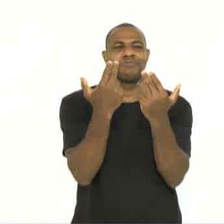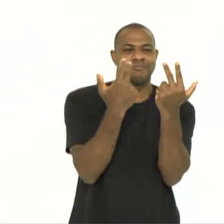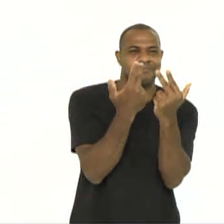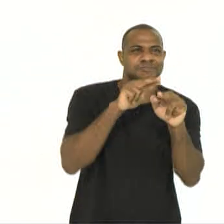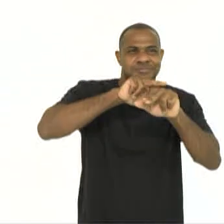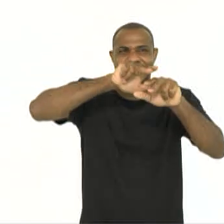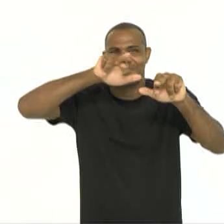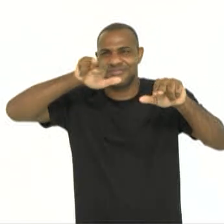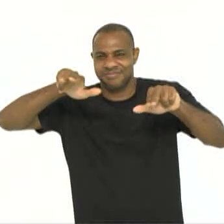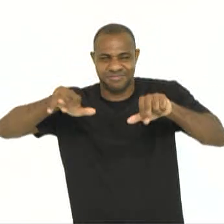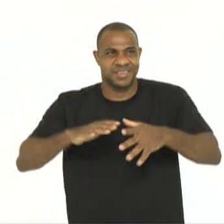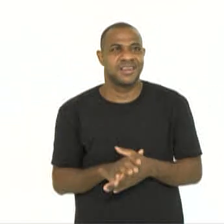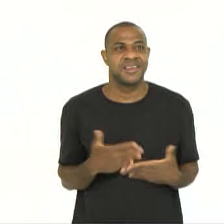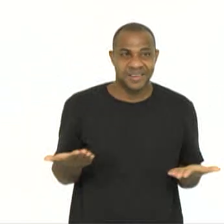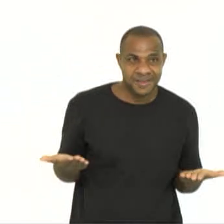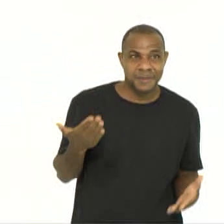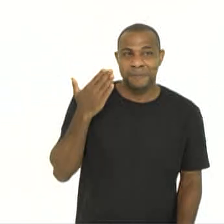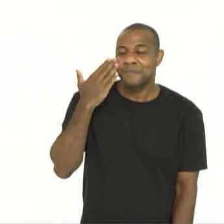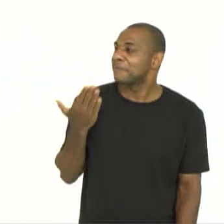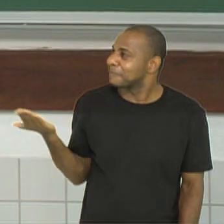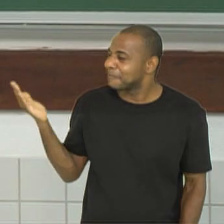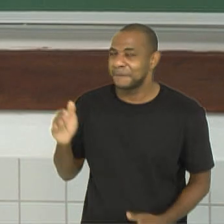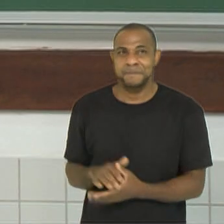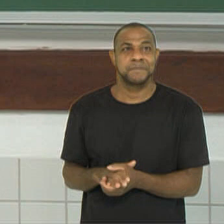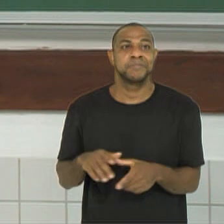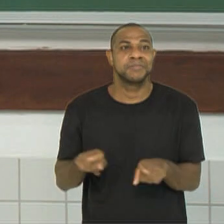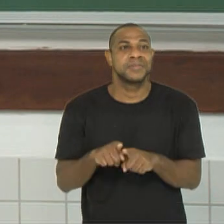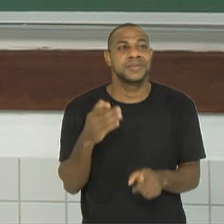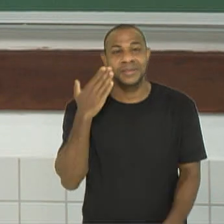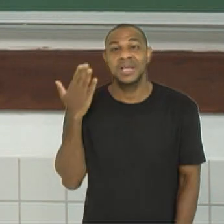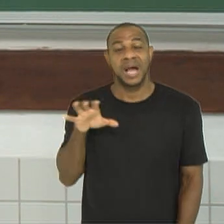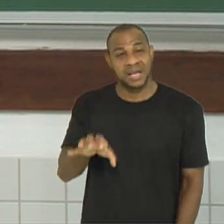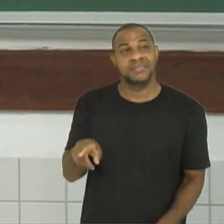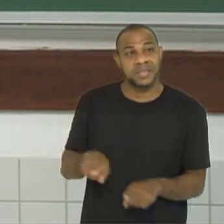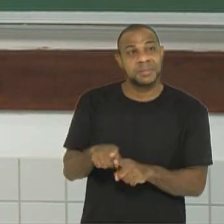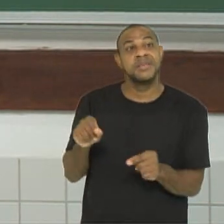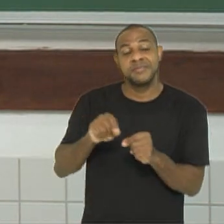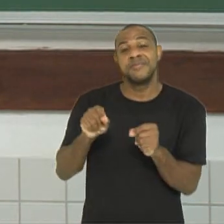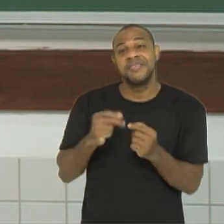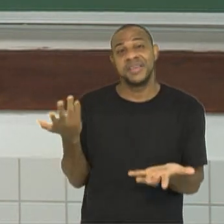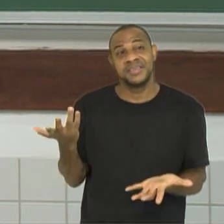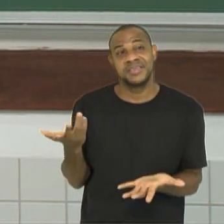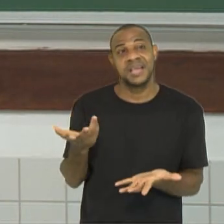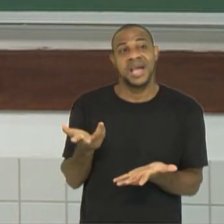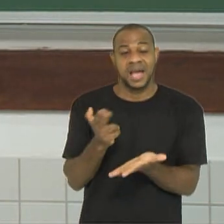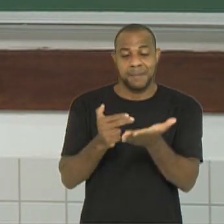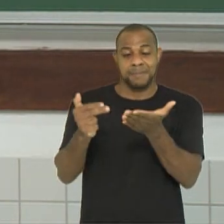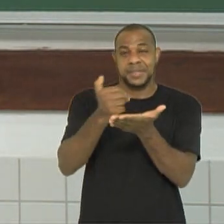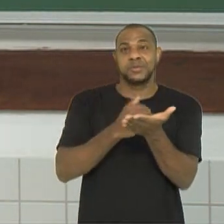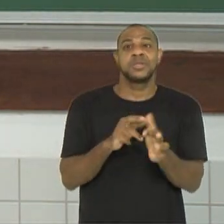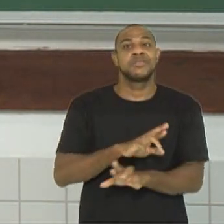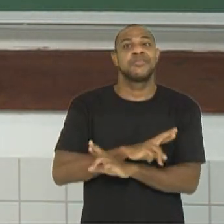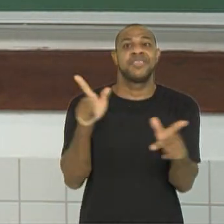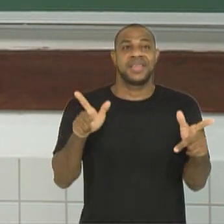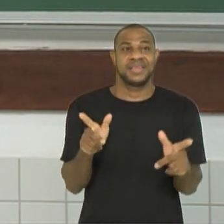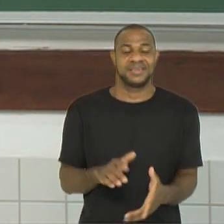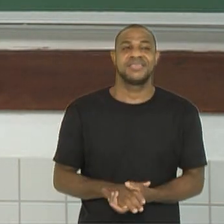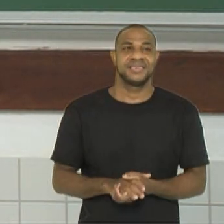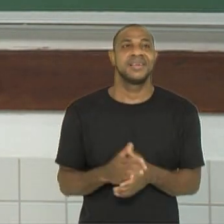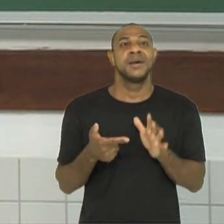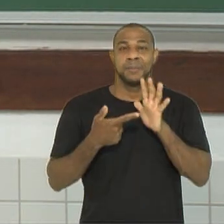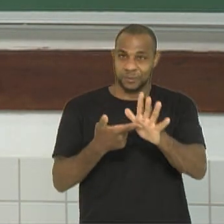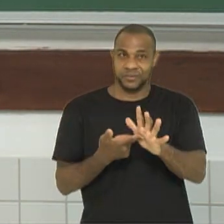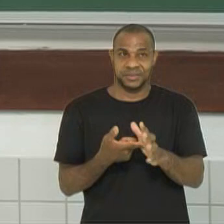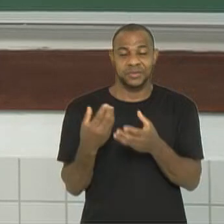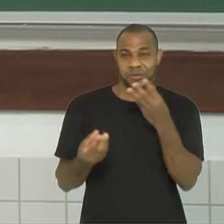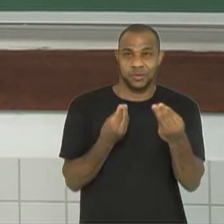você deve gostar ou não, através de comerciais, de produtos, assim também ele produziu as pinturas mostrando exatamente essa questão, tá?